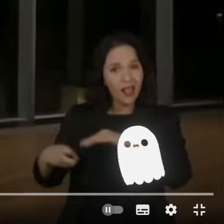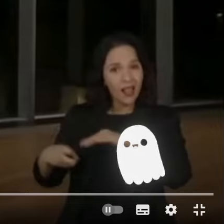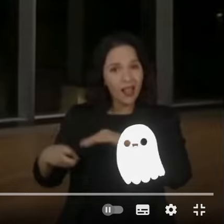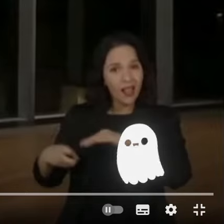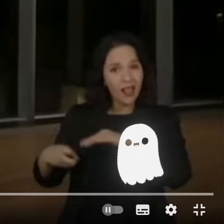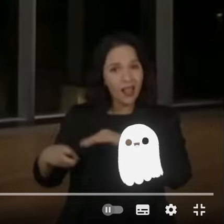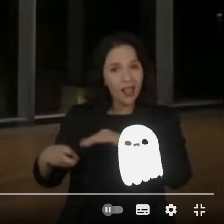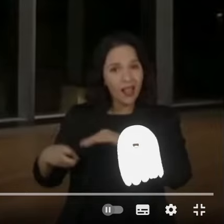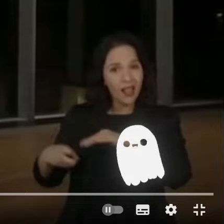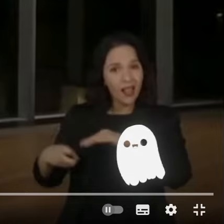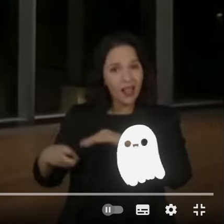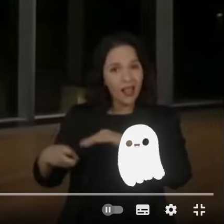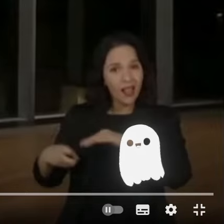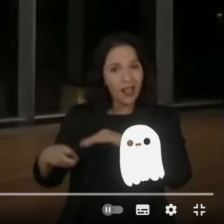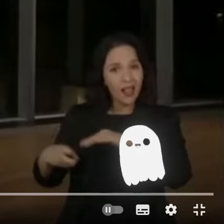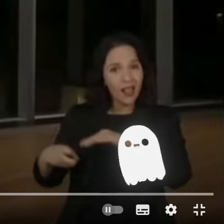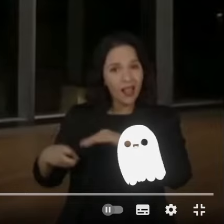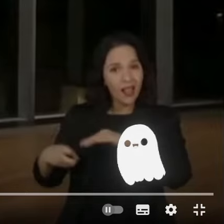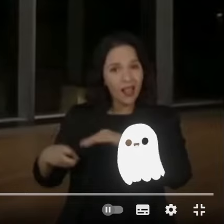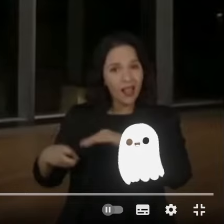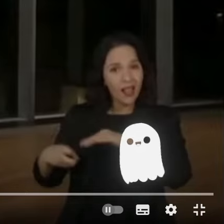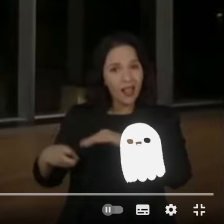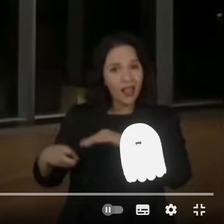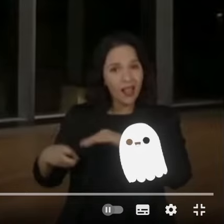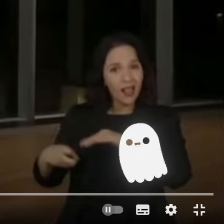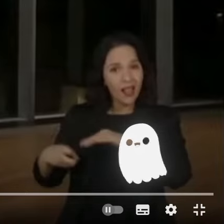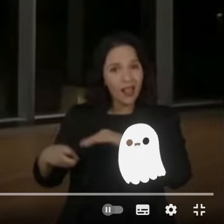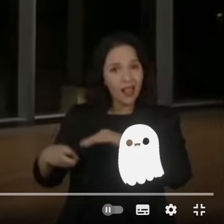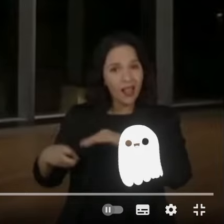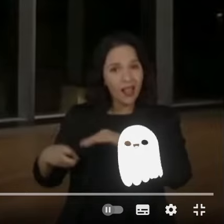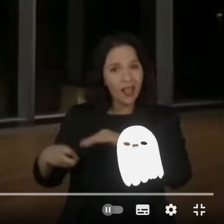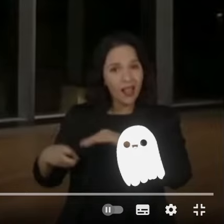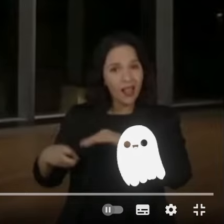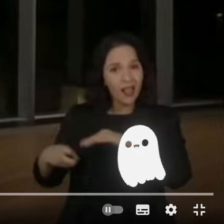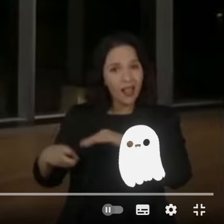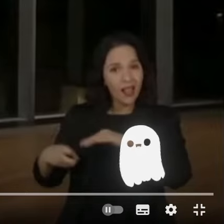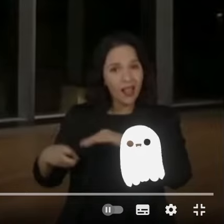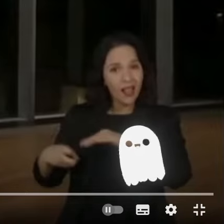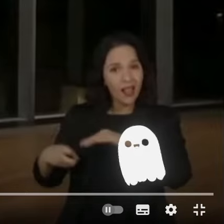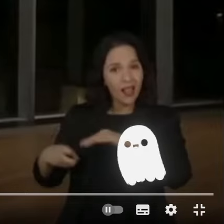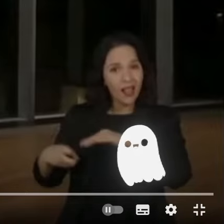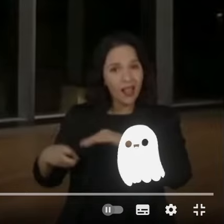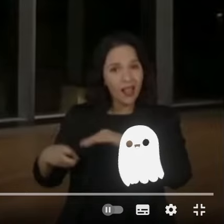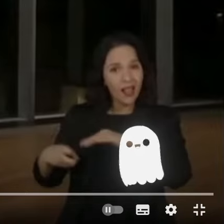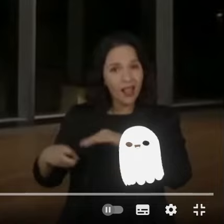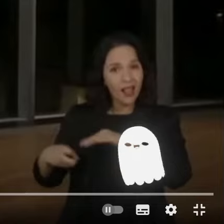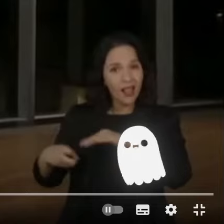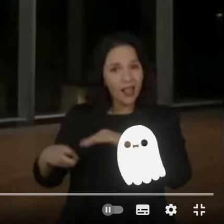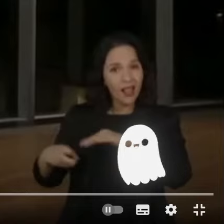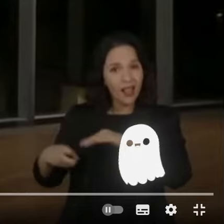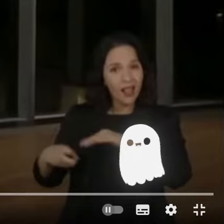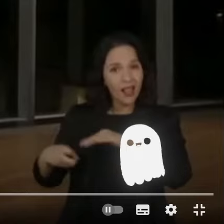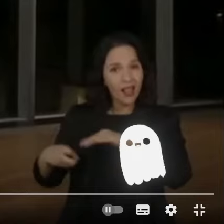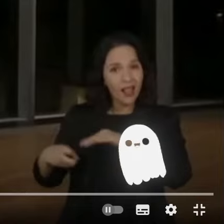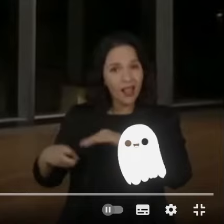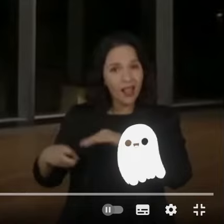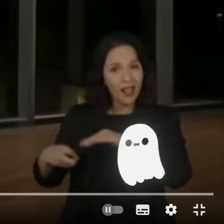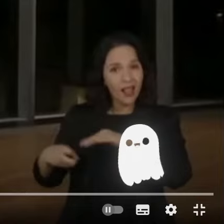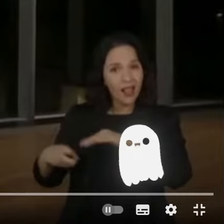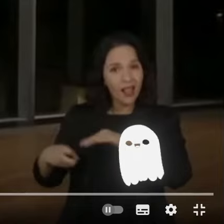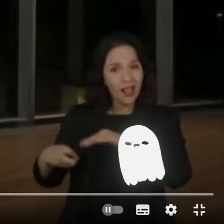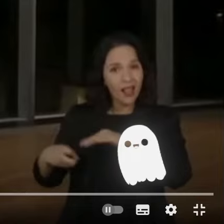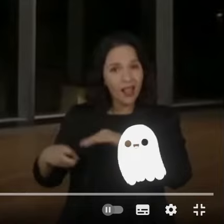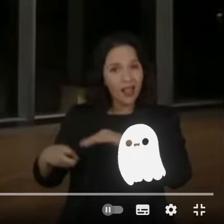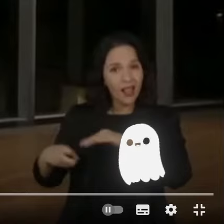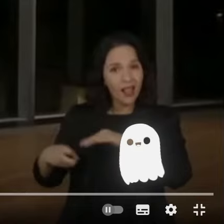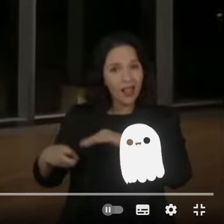saindo e eu saí correndo pra dentro do prédio. O Vini já tava dentro do prédio, ali no coisa esperando, no corredor. Aí o Vini só abriu a porta pra mim, eu fechei